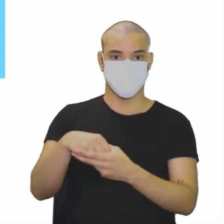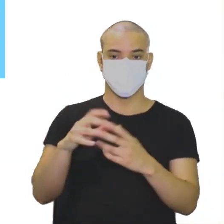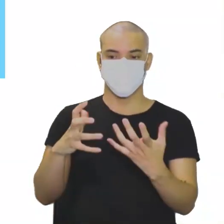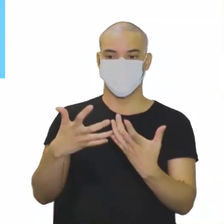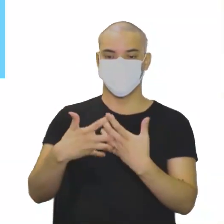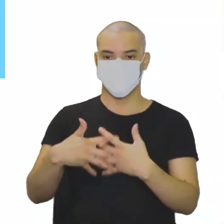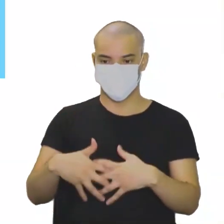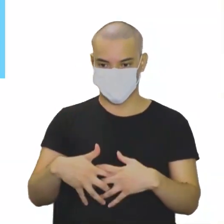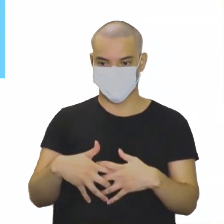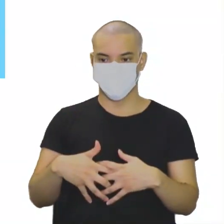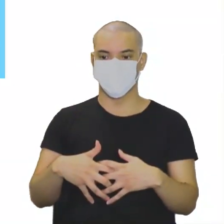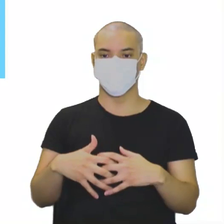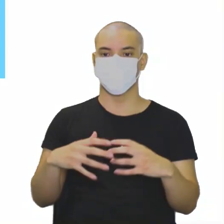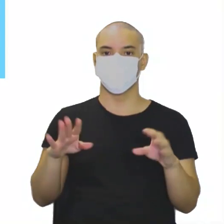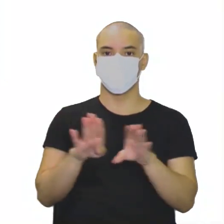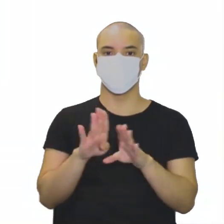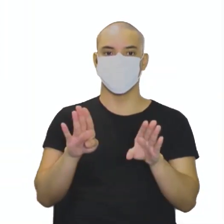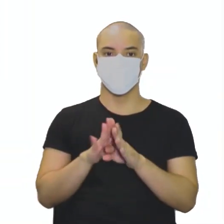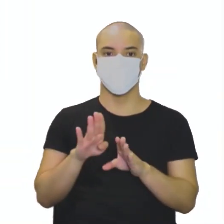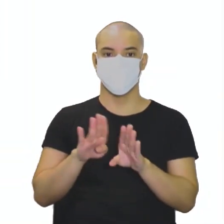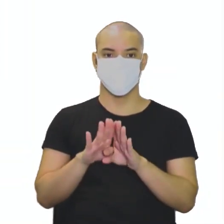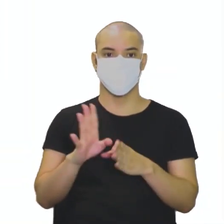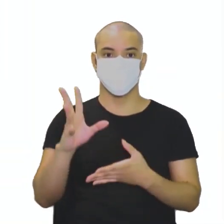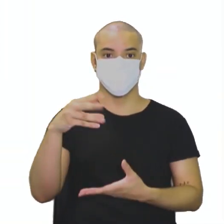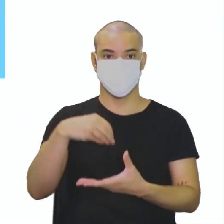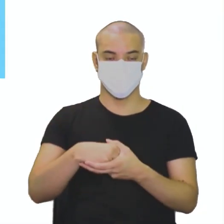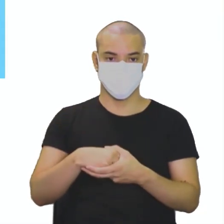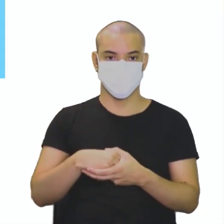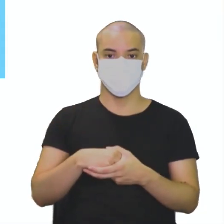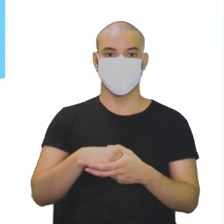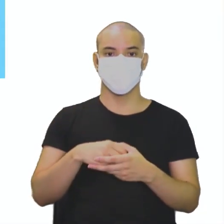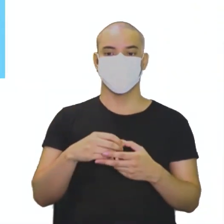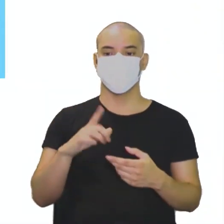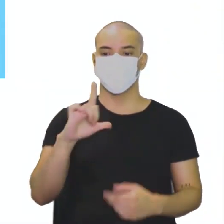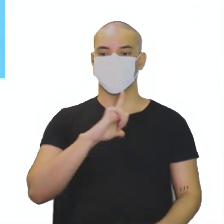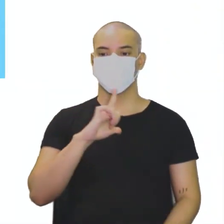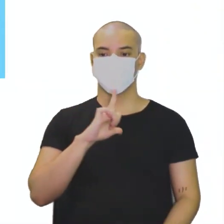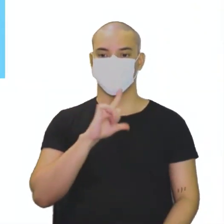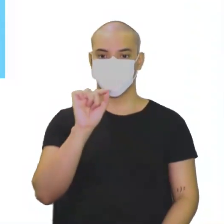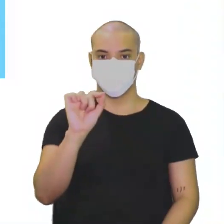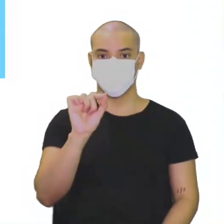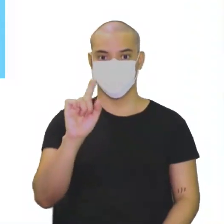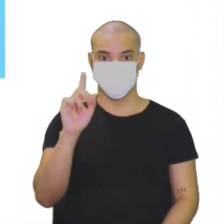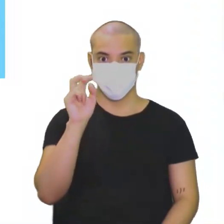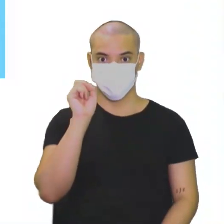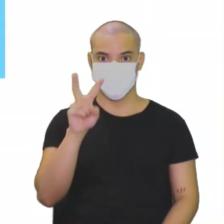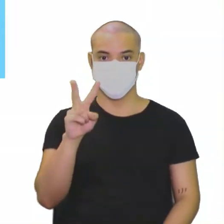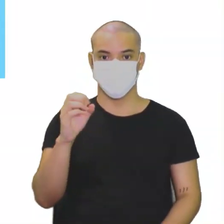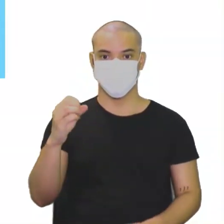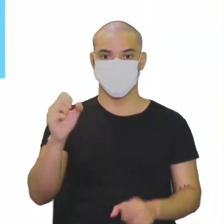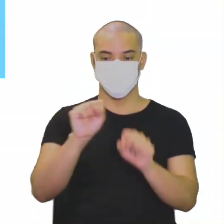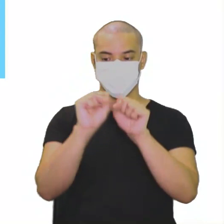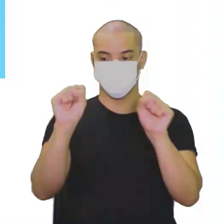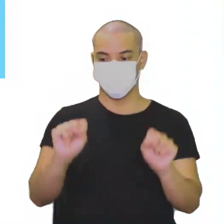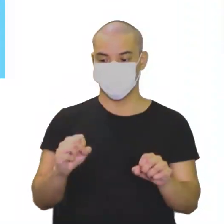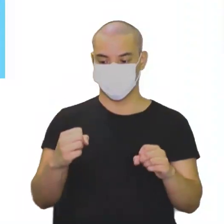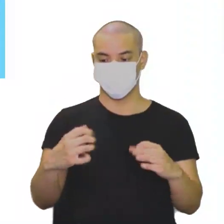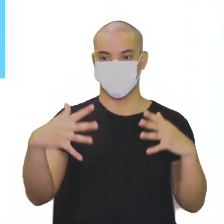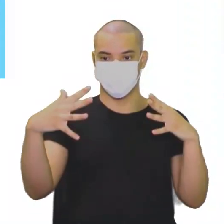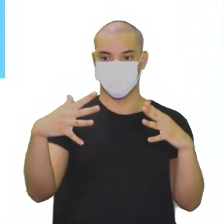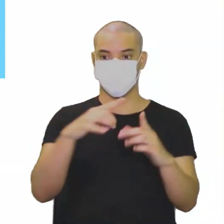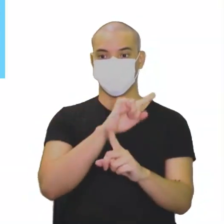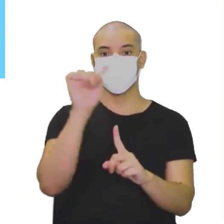funcionamento desse sistema elétrico de potência, ok? Nós vimos que ele é acionado e o objetivo